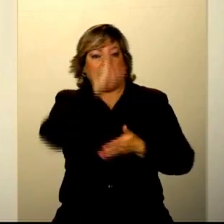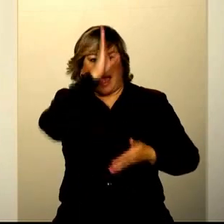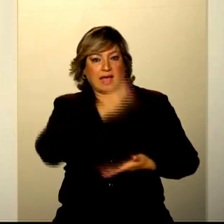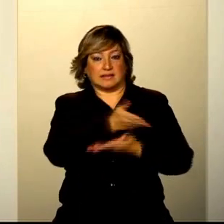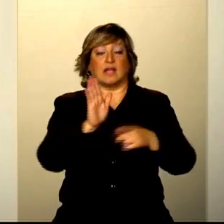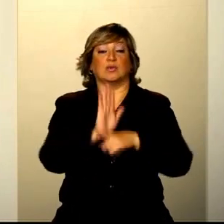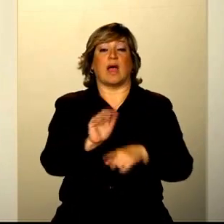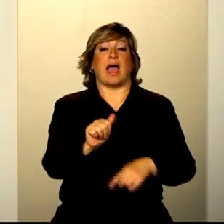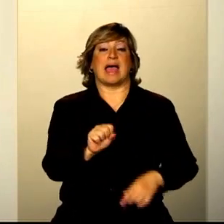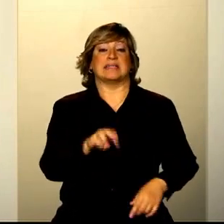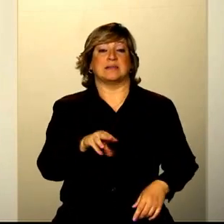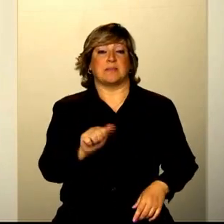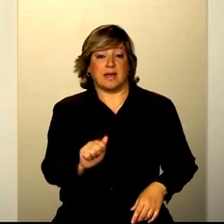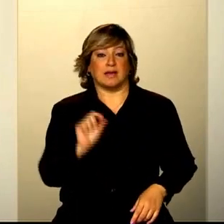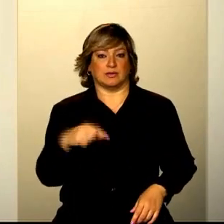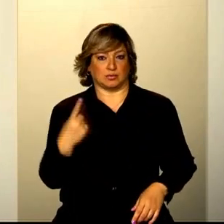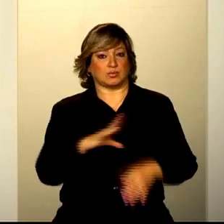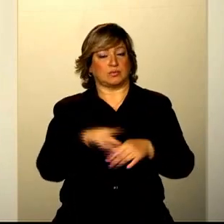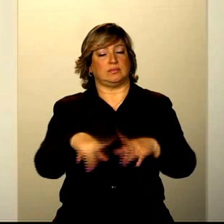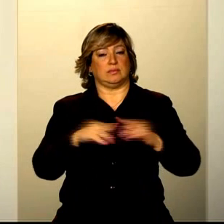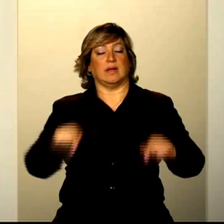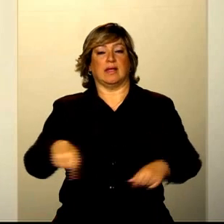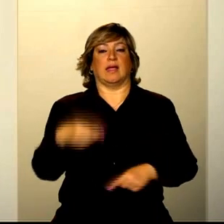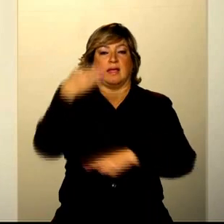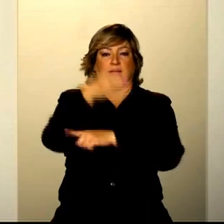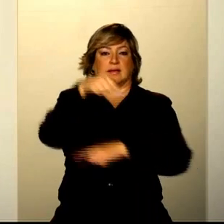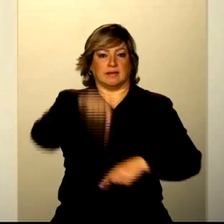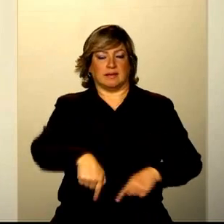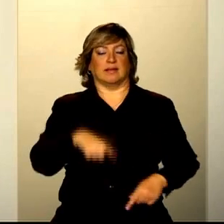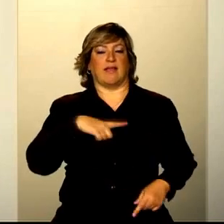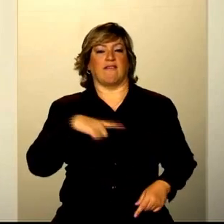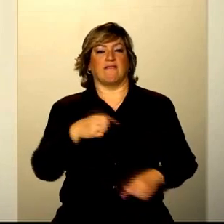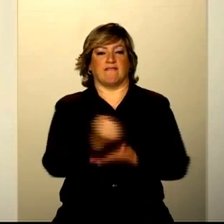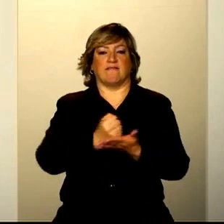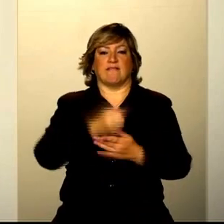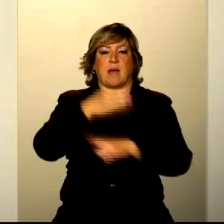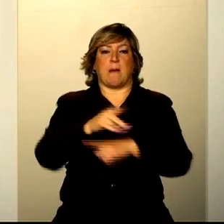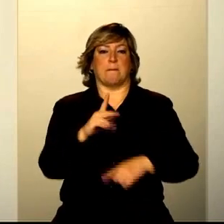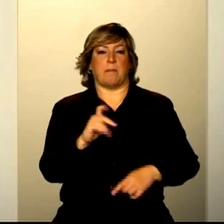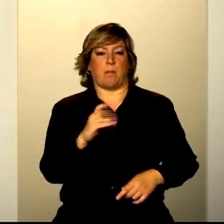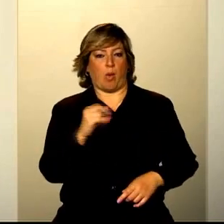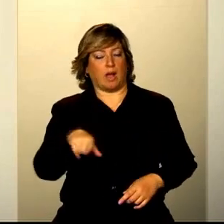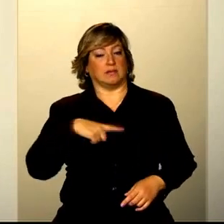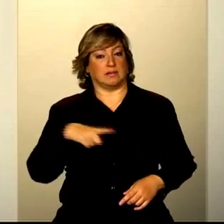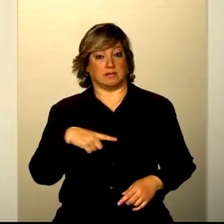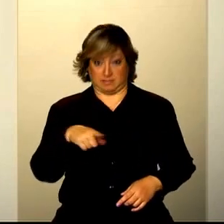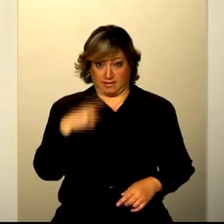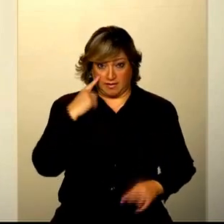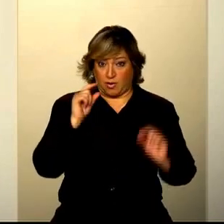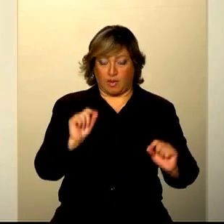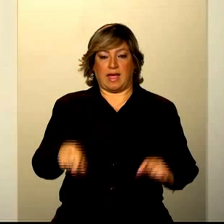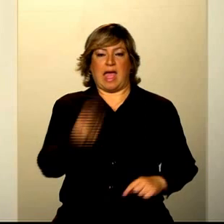graça pra asma na rede a que tem Farmácia Popular para você ter uma ideia Luciano desde que os remédios pra